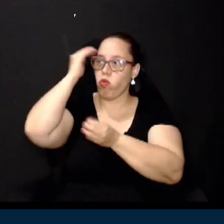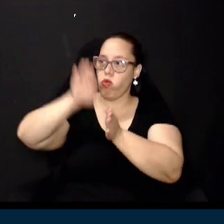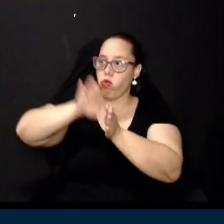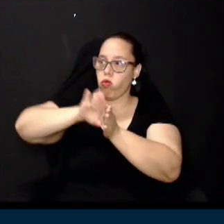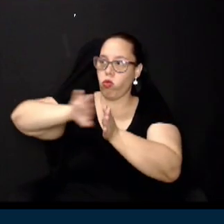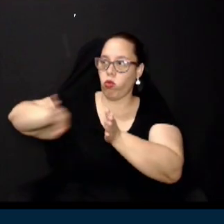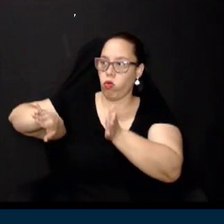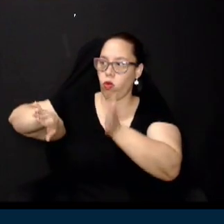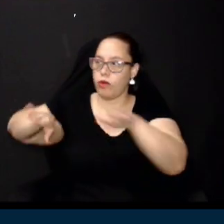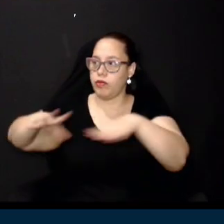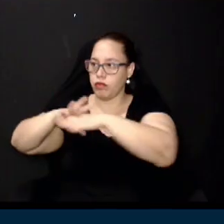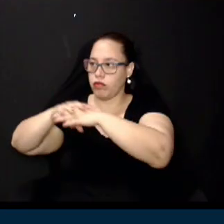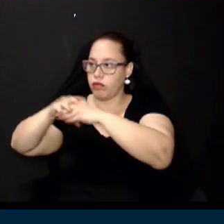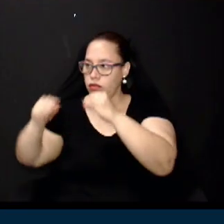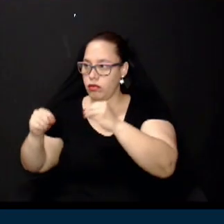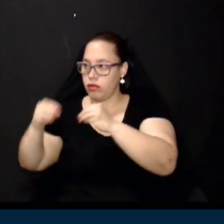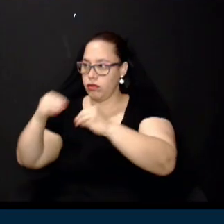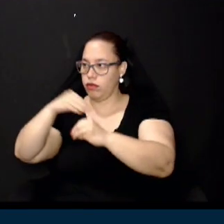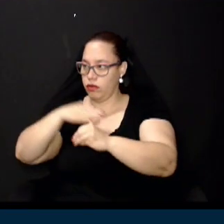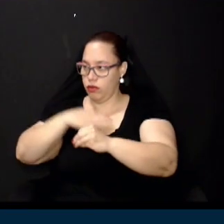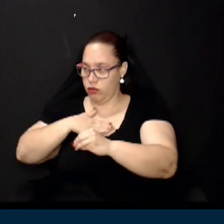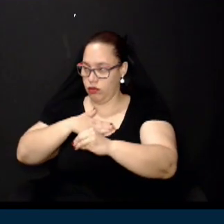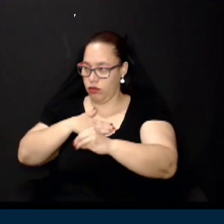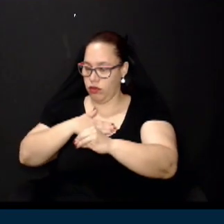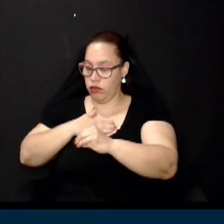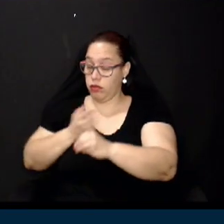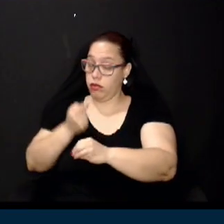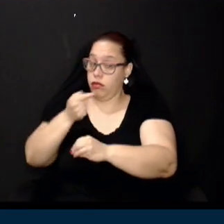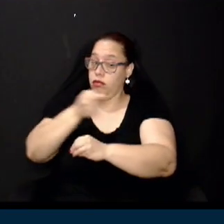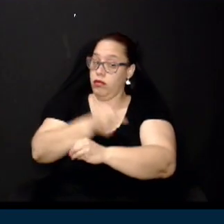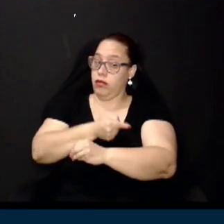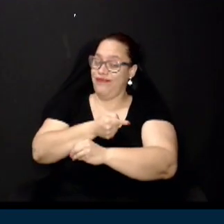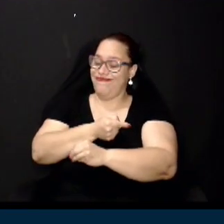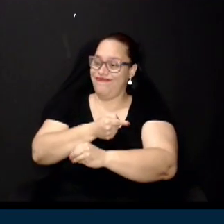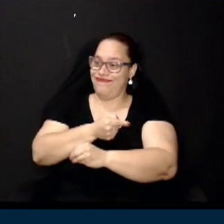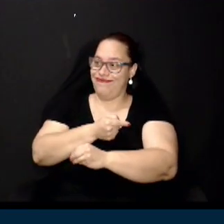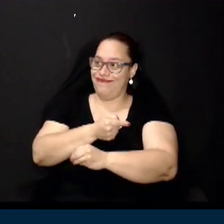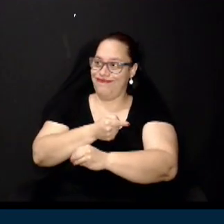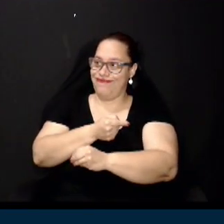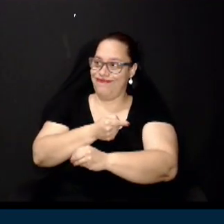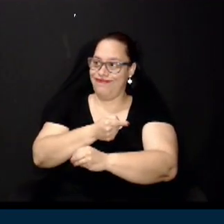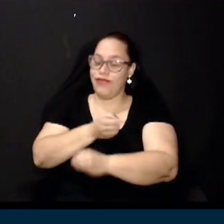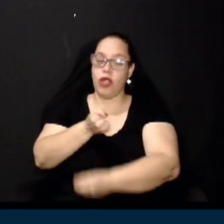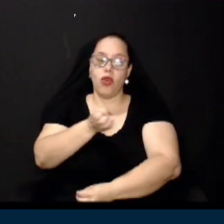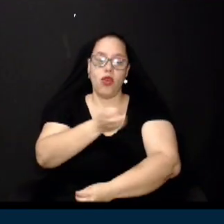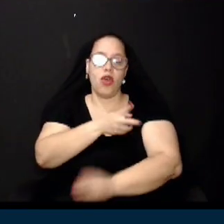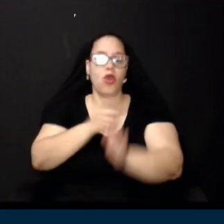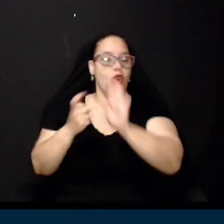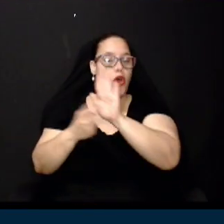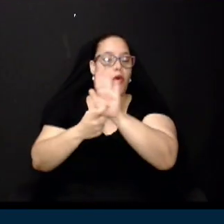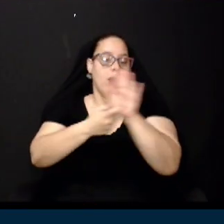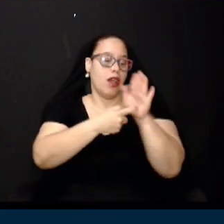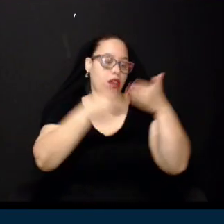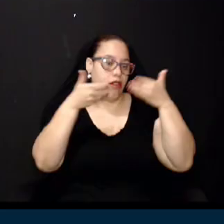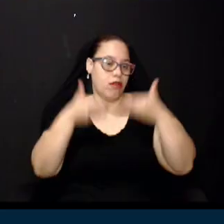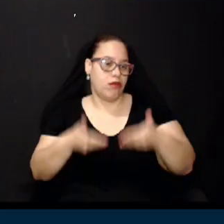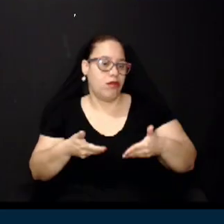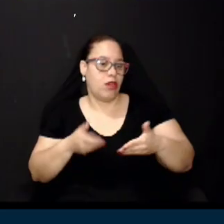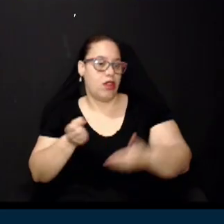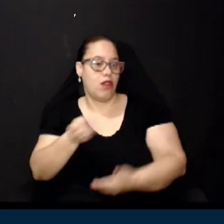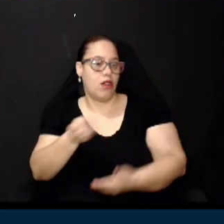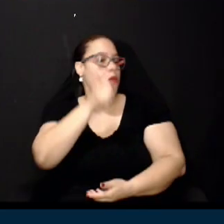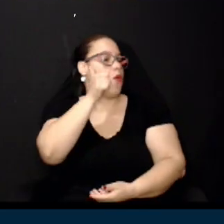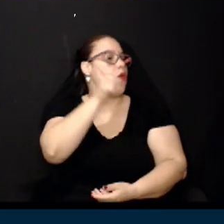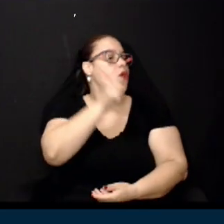cura interna e dessa nova apresentação, dessa nova mulher que